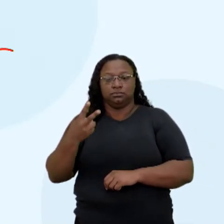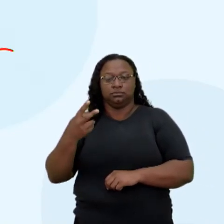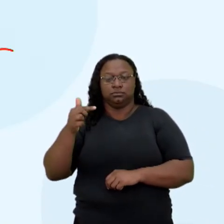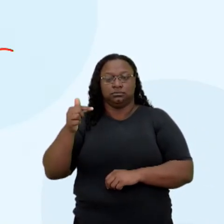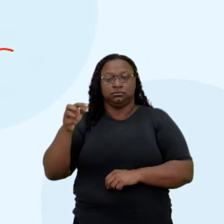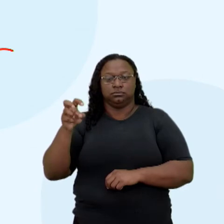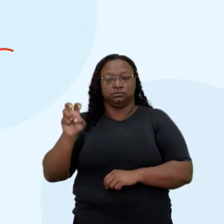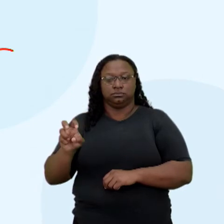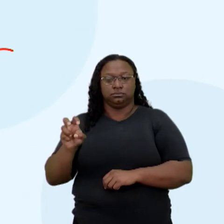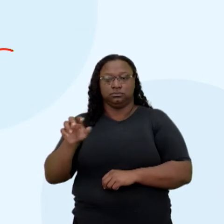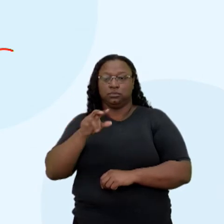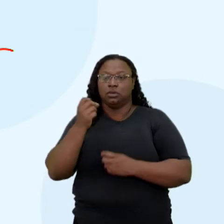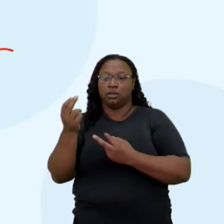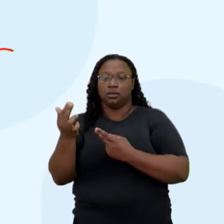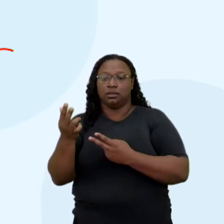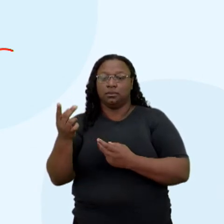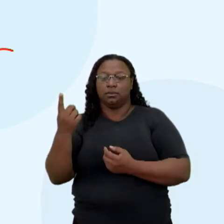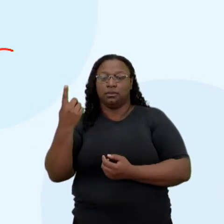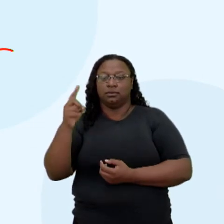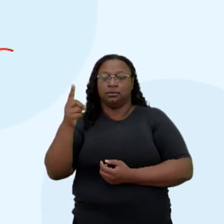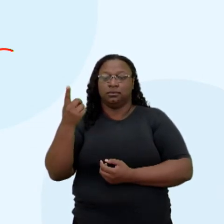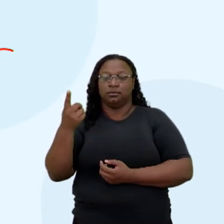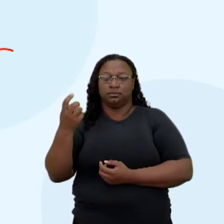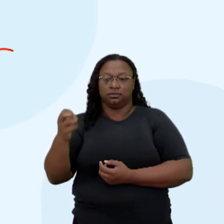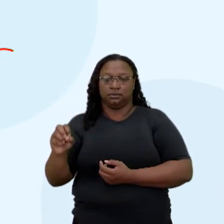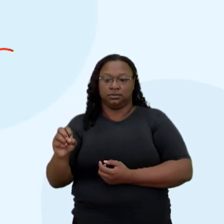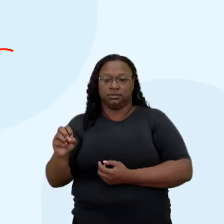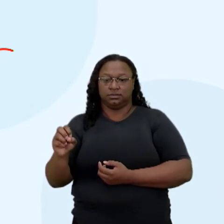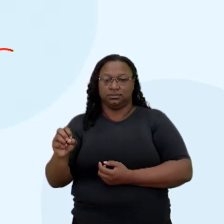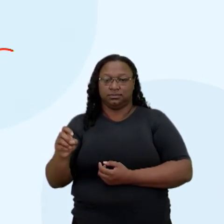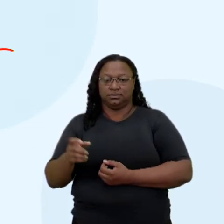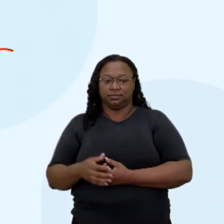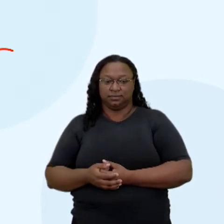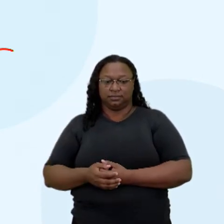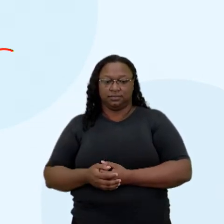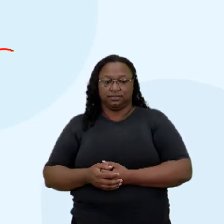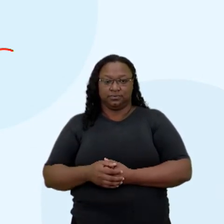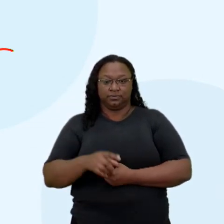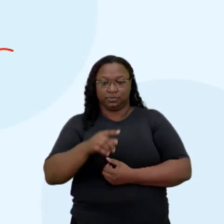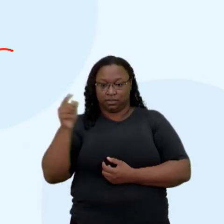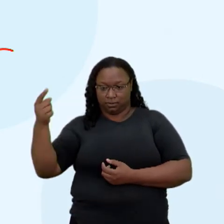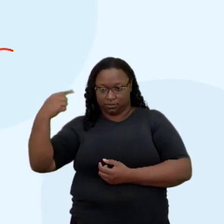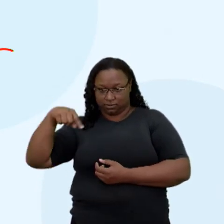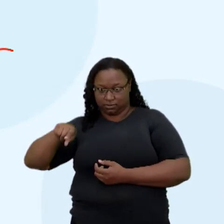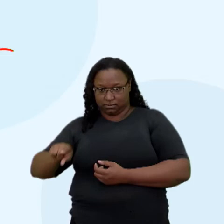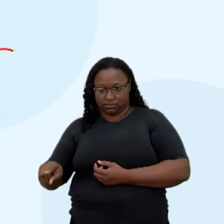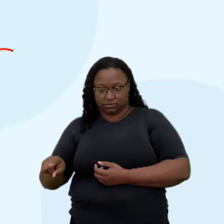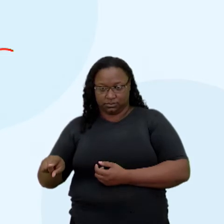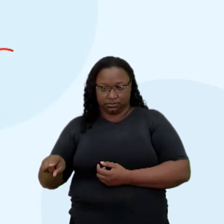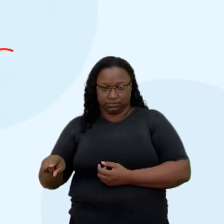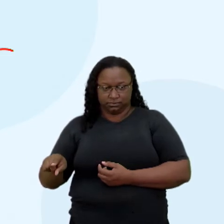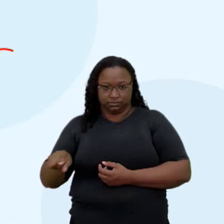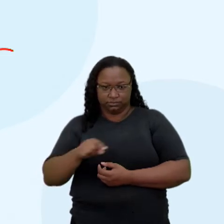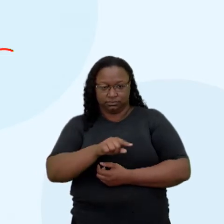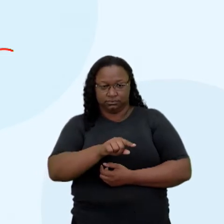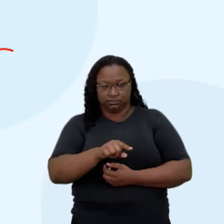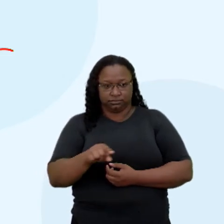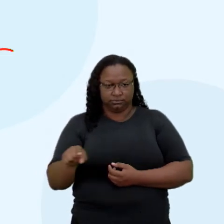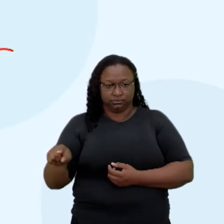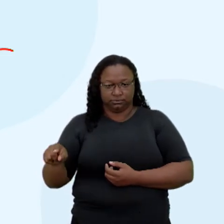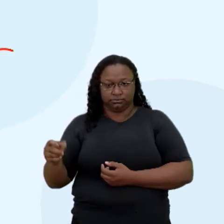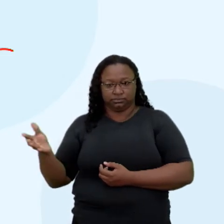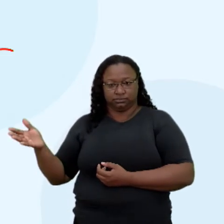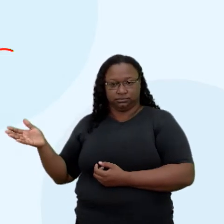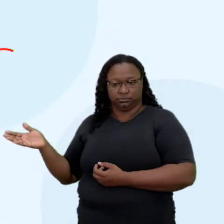Ele vai ser importante. A ideia aqui é o produto de x vezes y, você vai seguir o mesmo modelo, tá ok? Lembrando que aqui a gente está calculando,